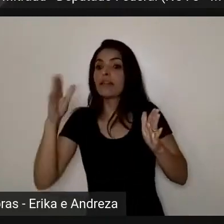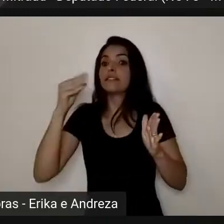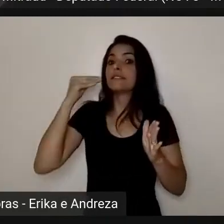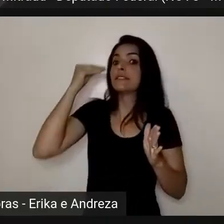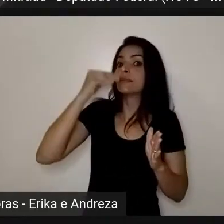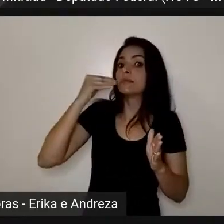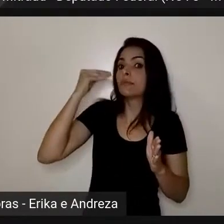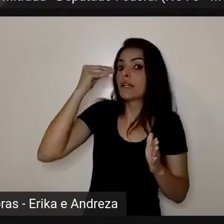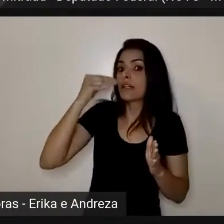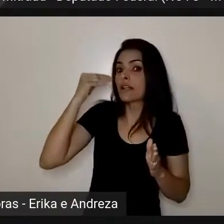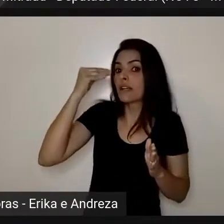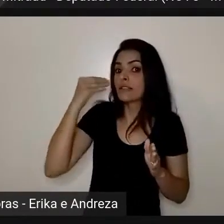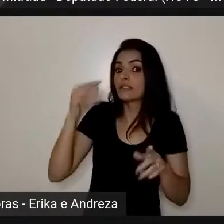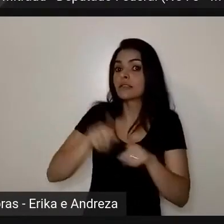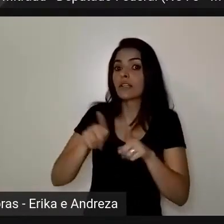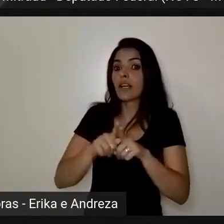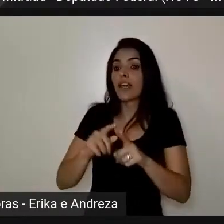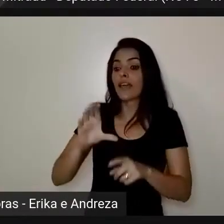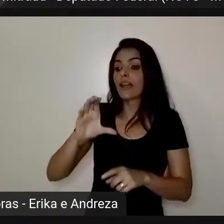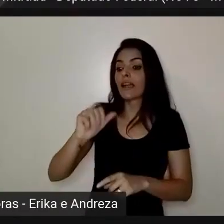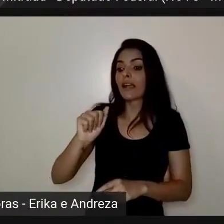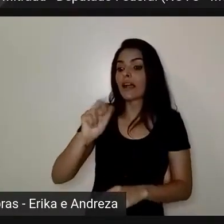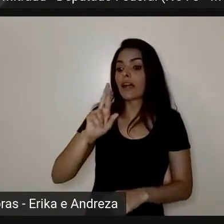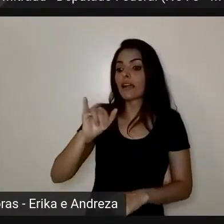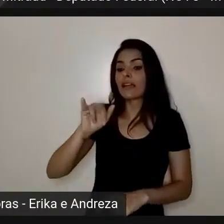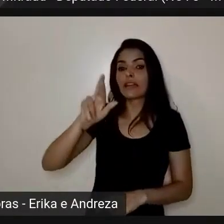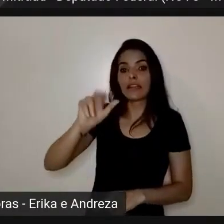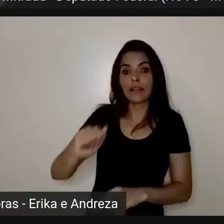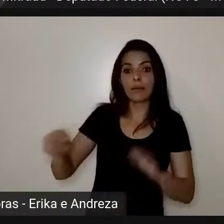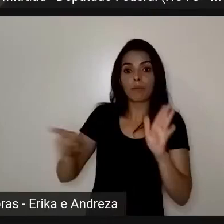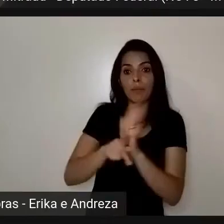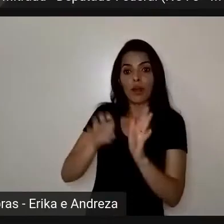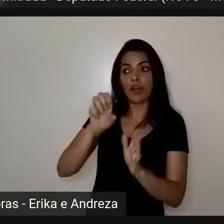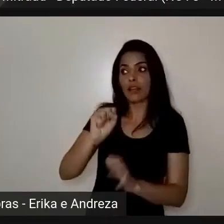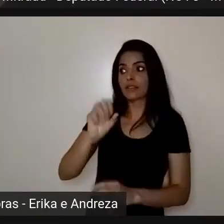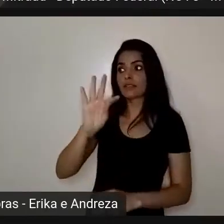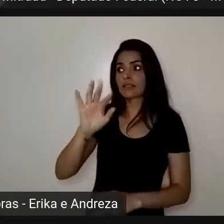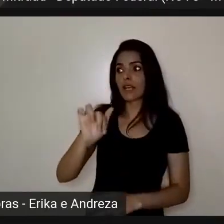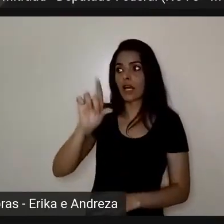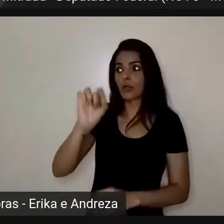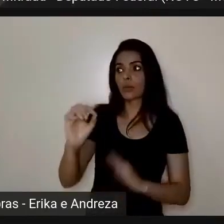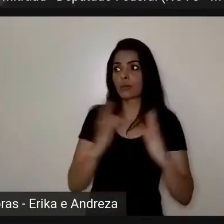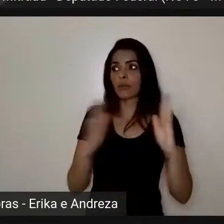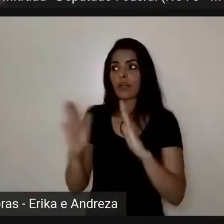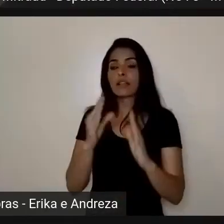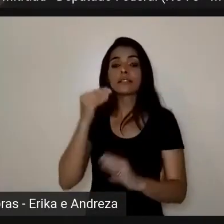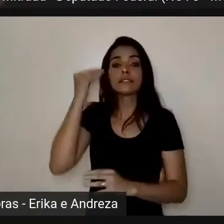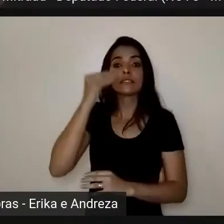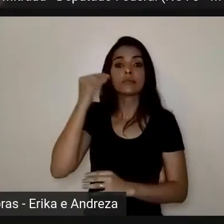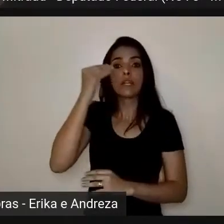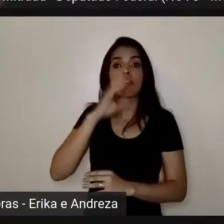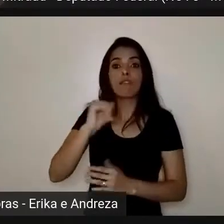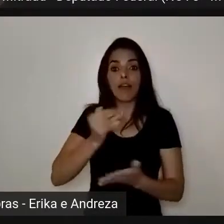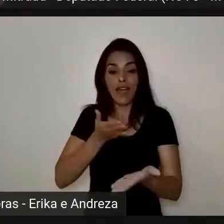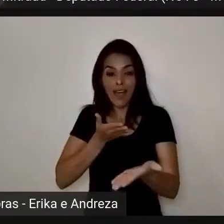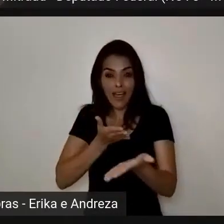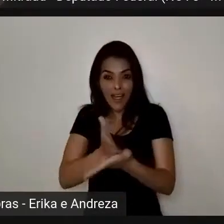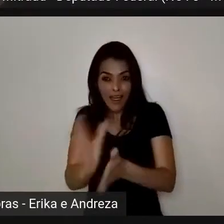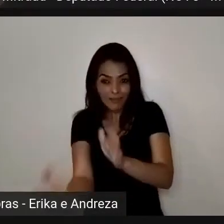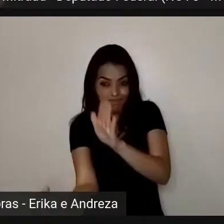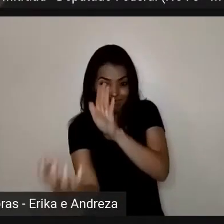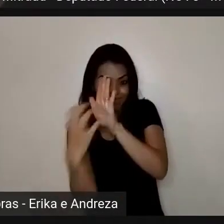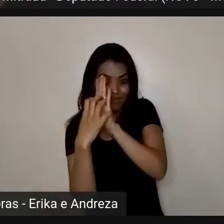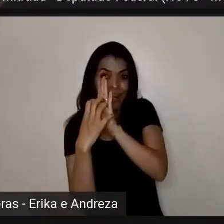para as carreiras tipo do Estado. Nesse período de experiência, só vão ser efetivados mais bem avaliados. Então, o que eu